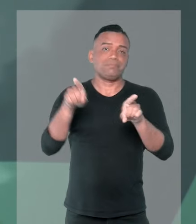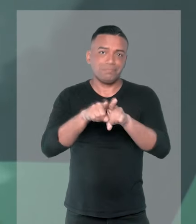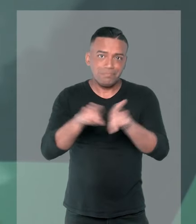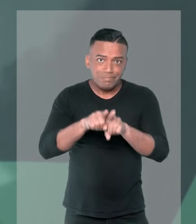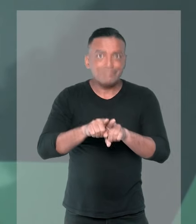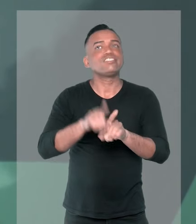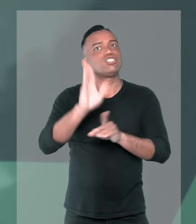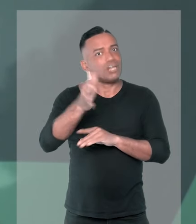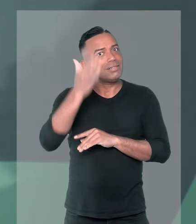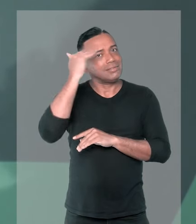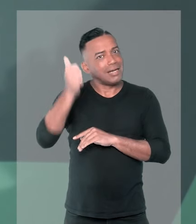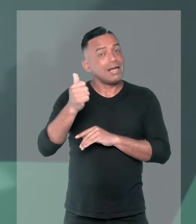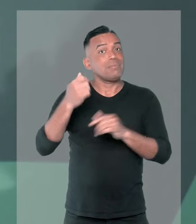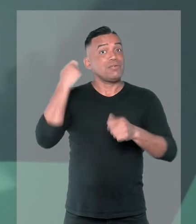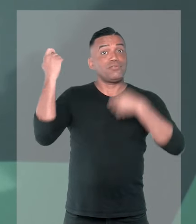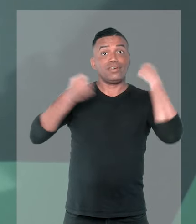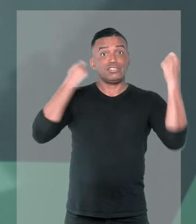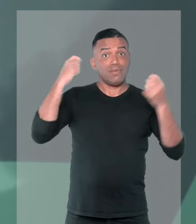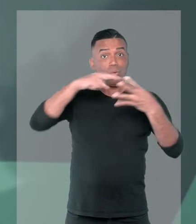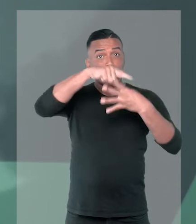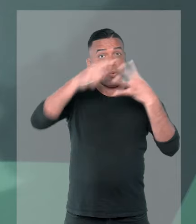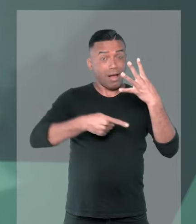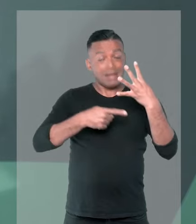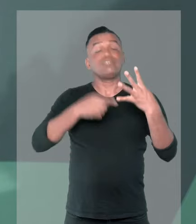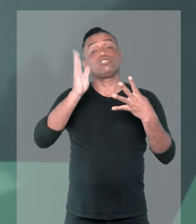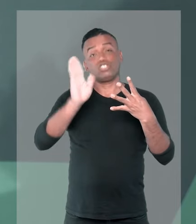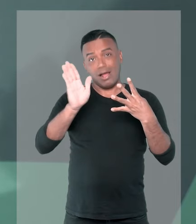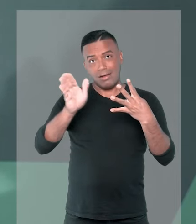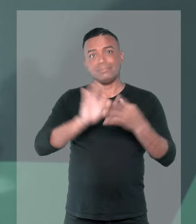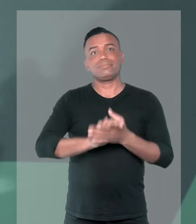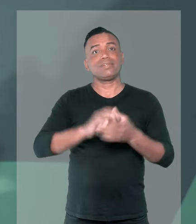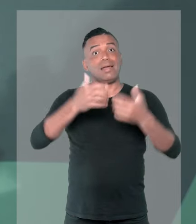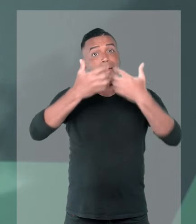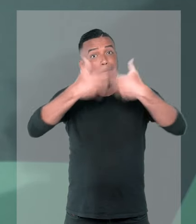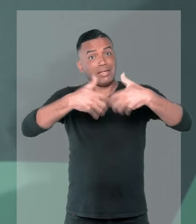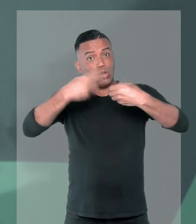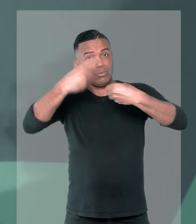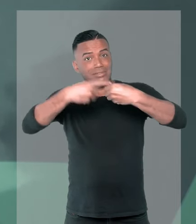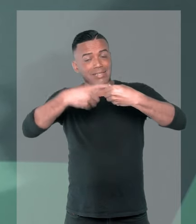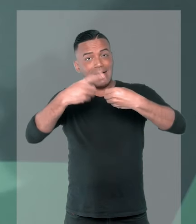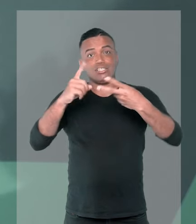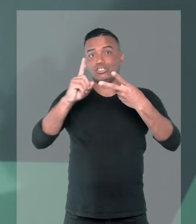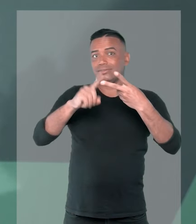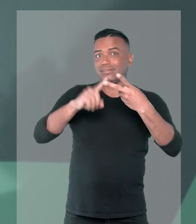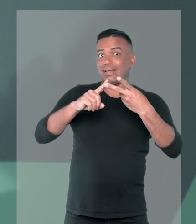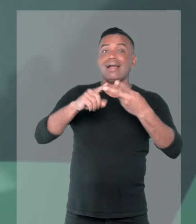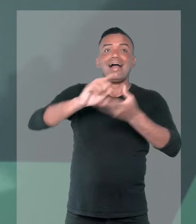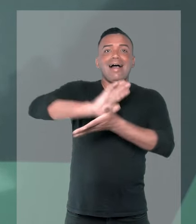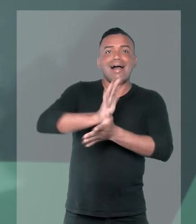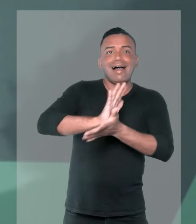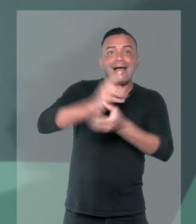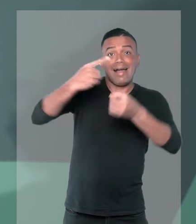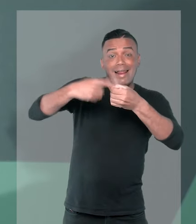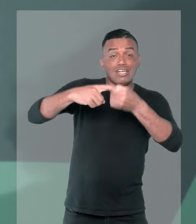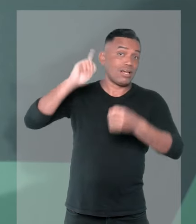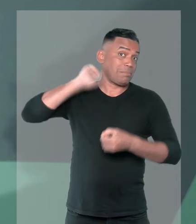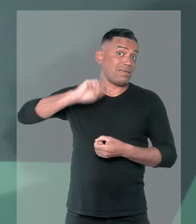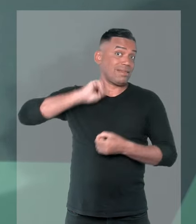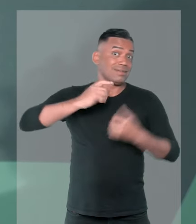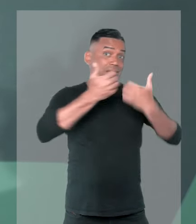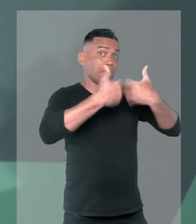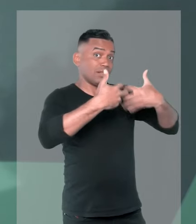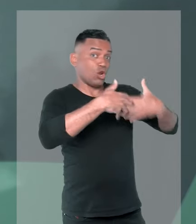cançados de saber eu faço quatro festivais de literatura fiz dois já Petrópolis E agora acabei de chí de Araxá e vamos também agora